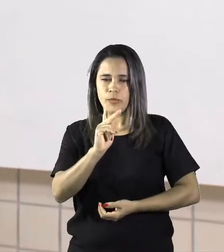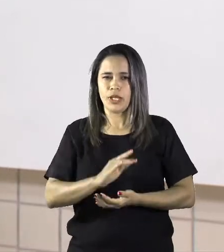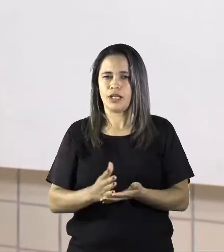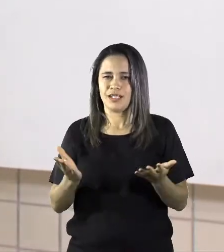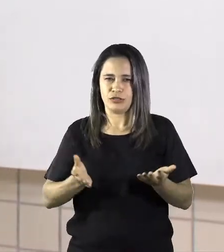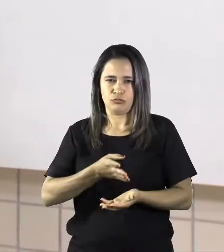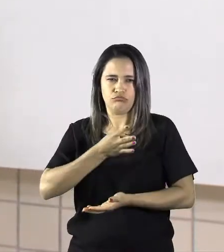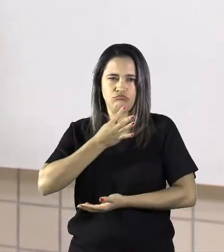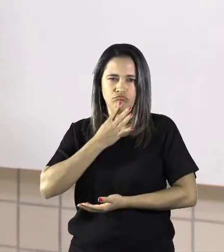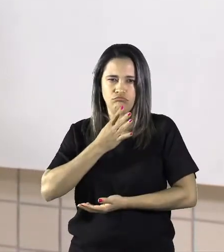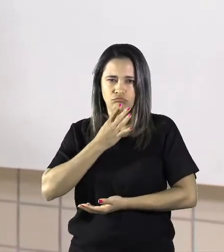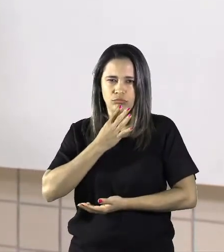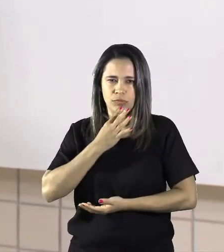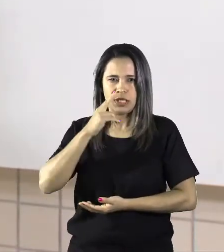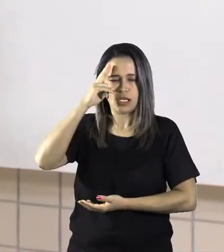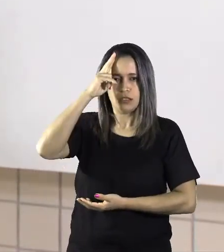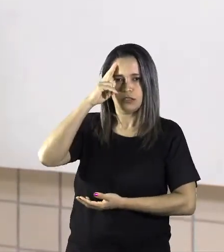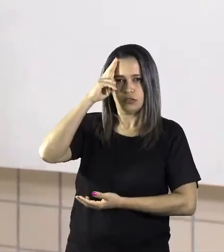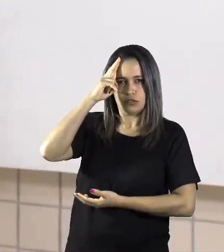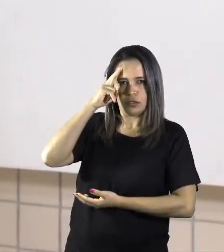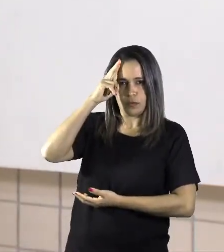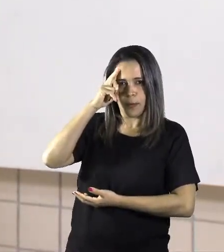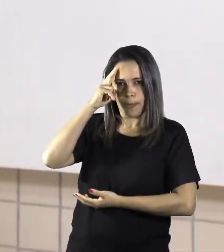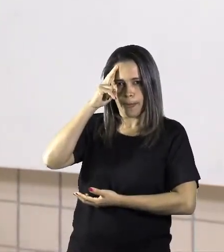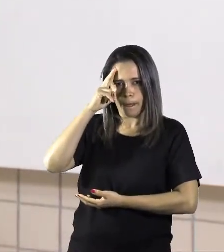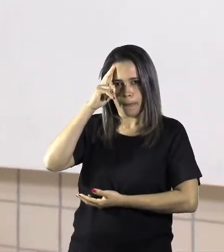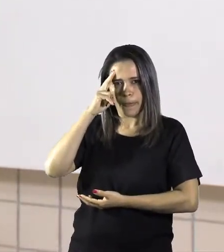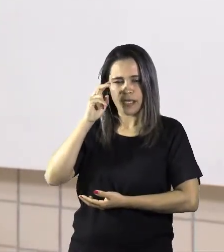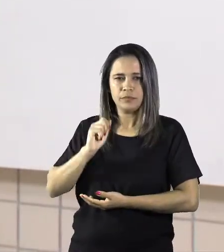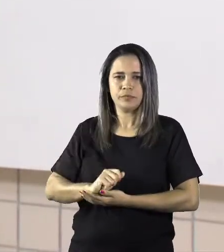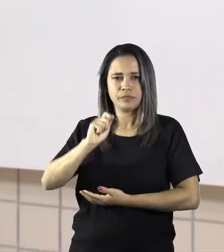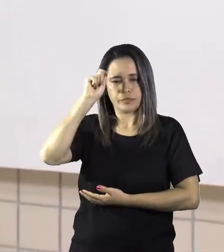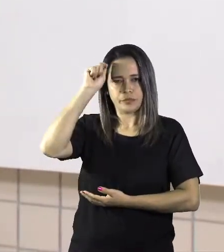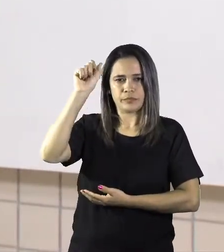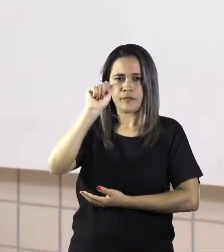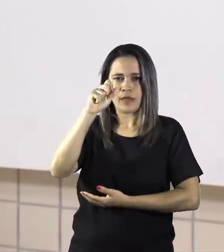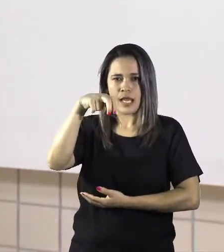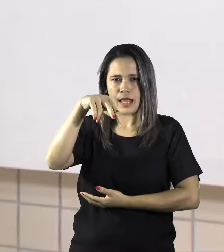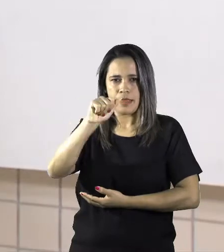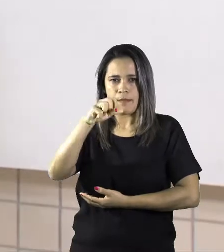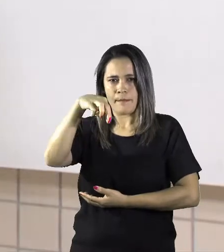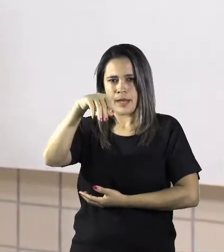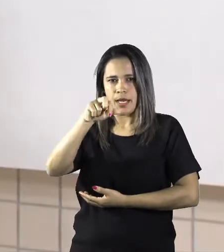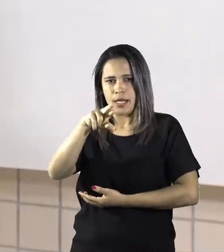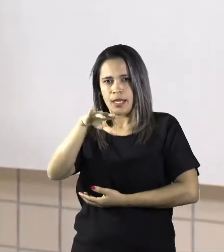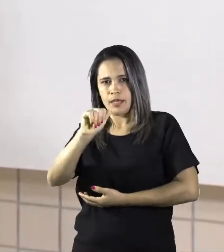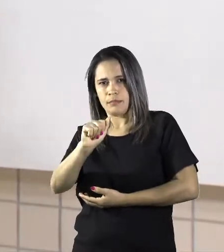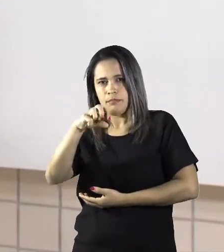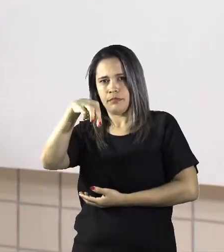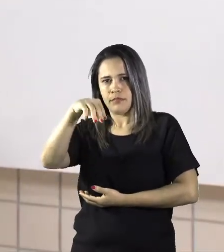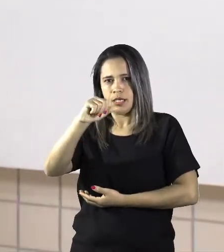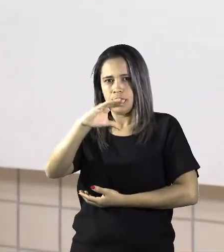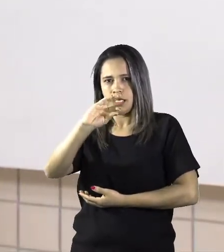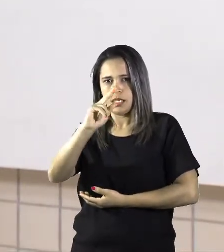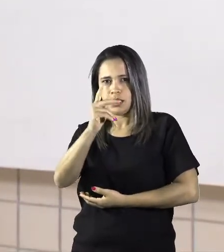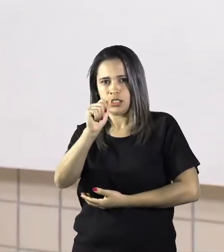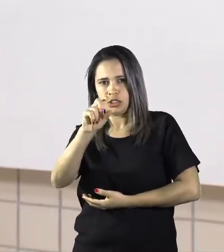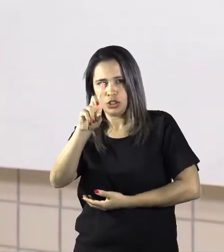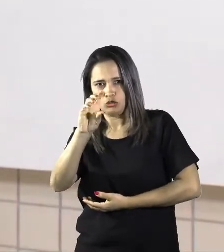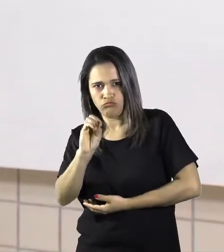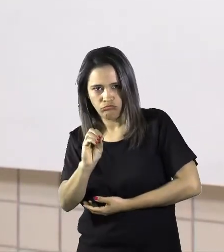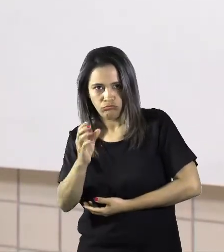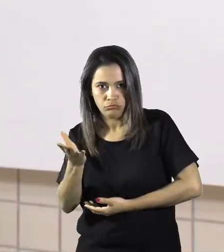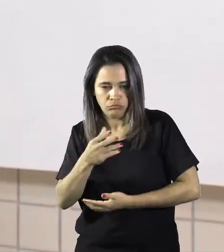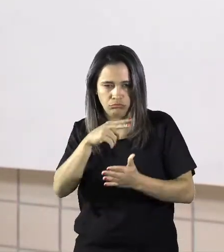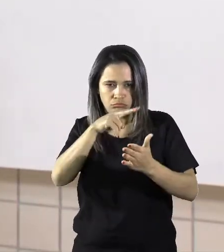conhecer a história da escritora Ana Maria Machado, tá? Nós vamos agora ler um pouquinho